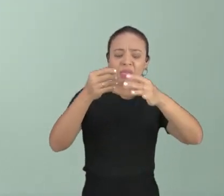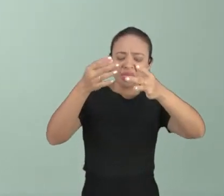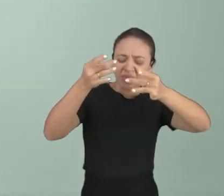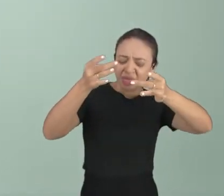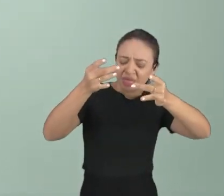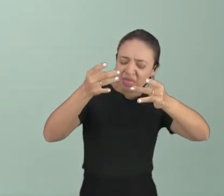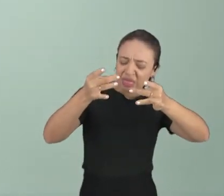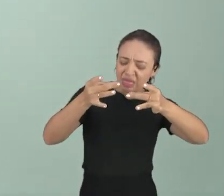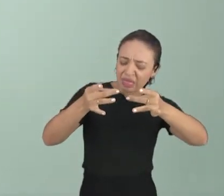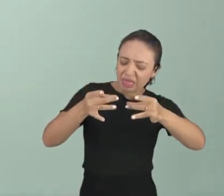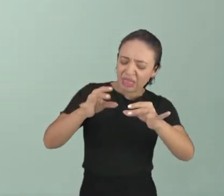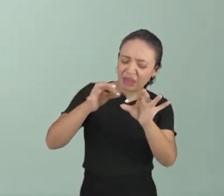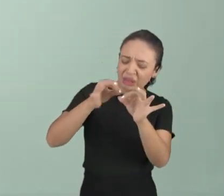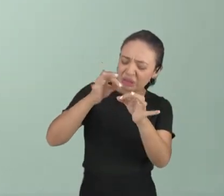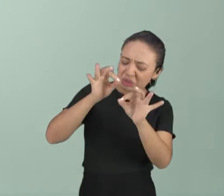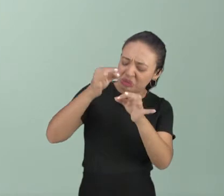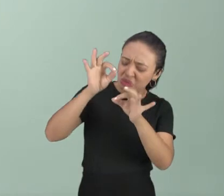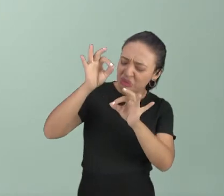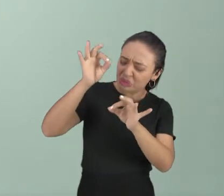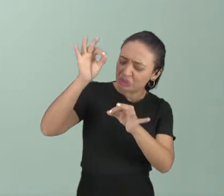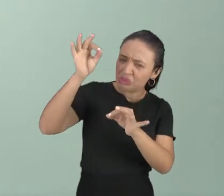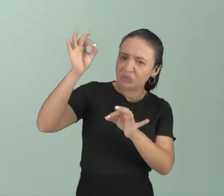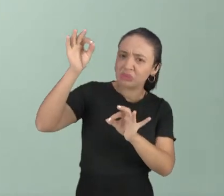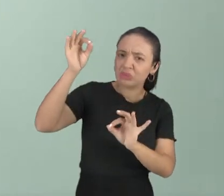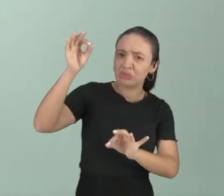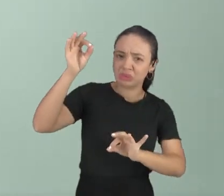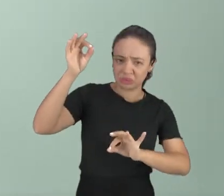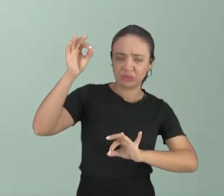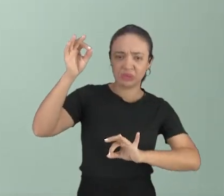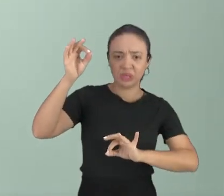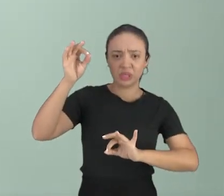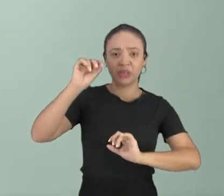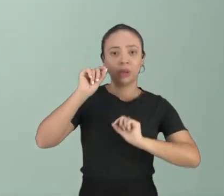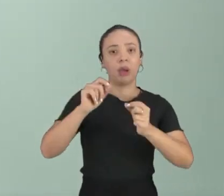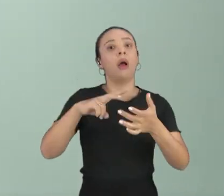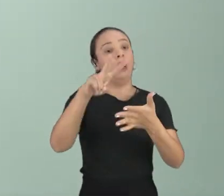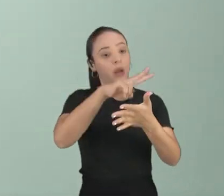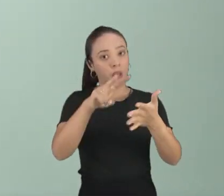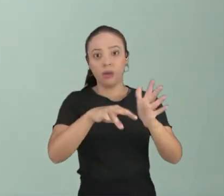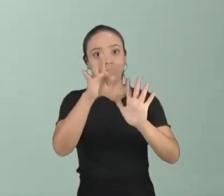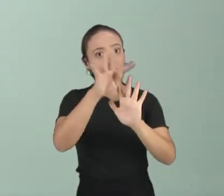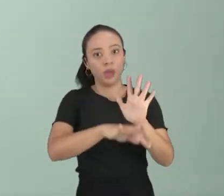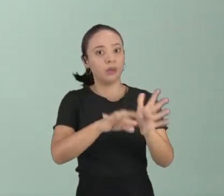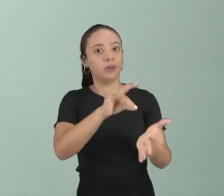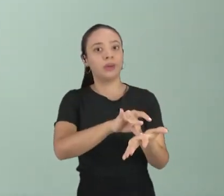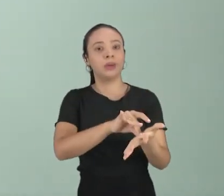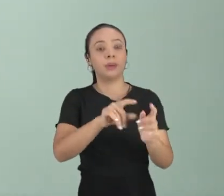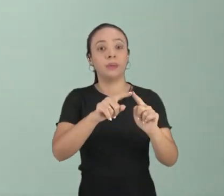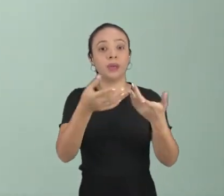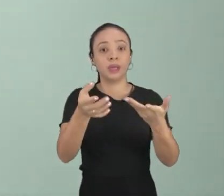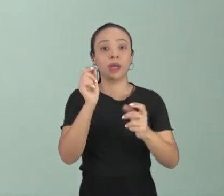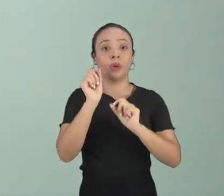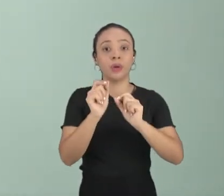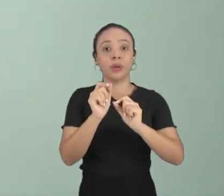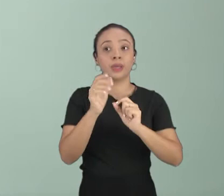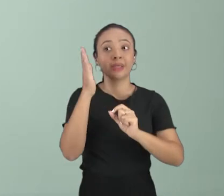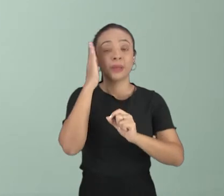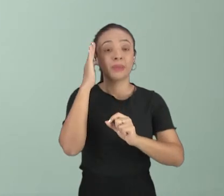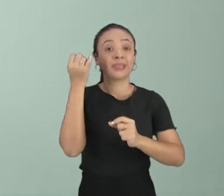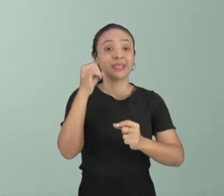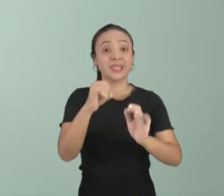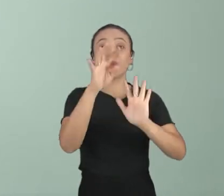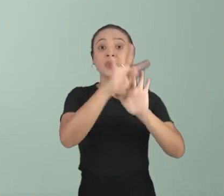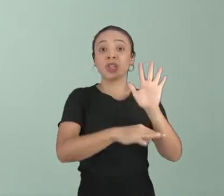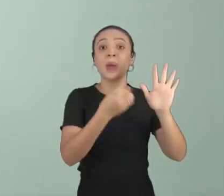circulando, fosse, né, trabalhando com as palavras, ele ia lá e ia ler a obra, mas ele quer saber se aquela obra é boa, ele